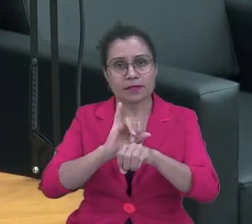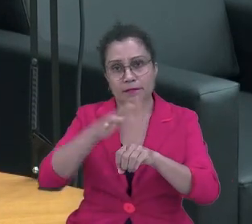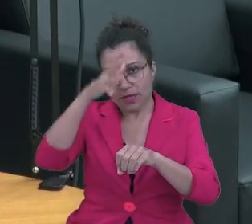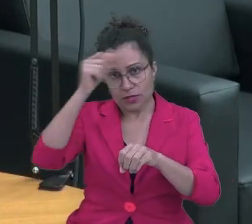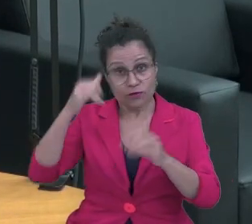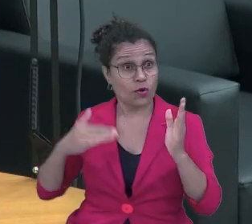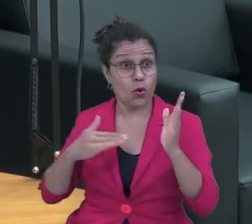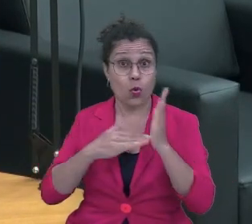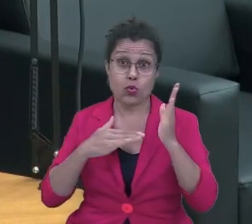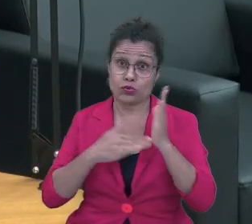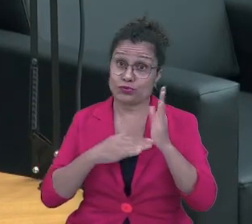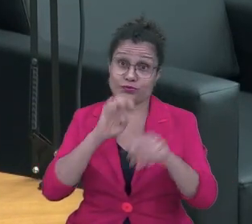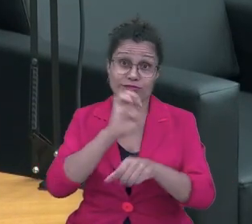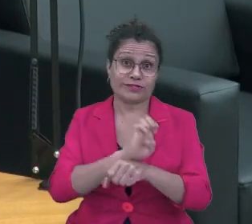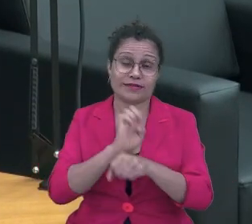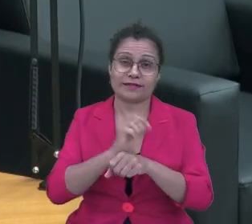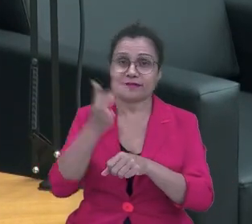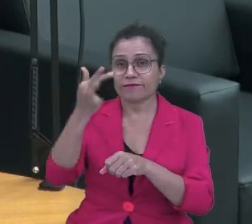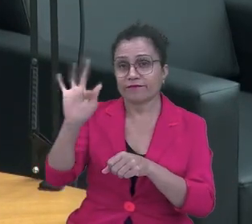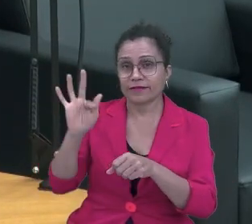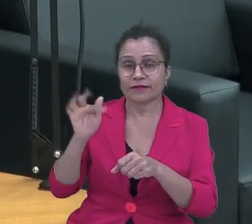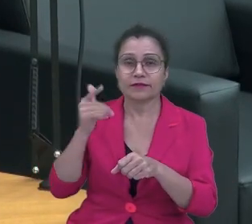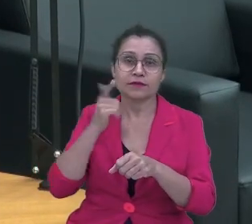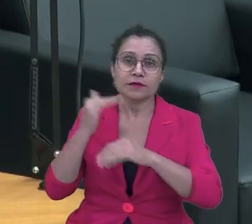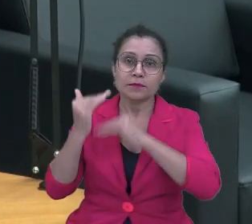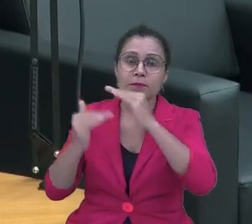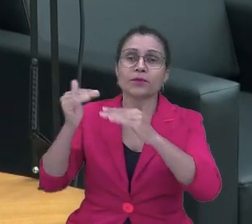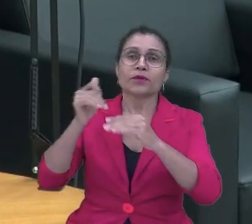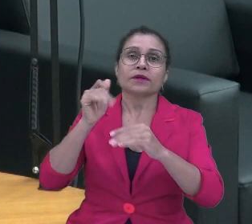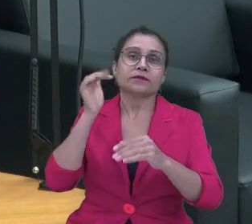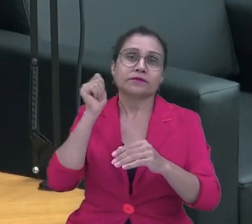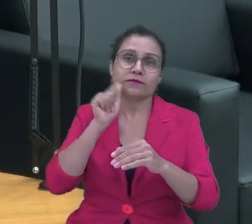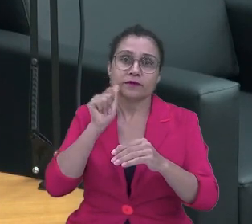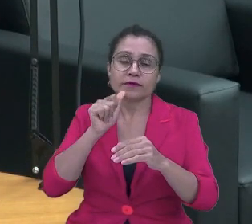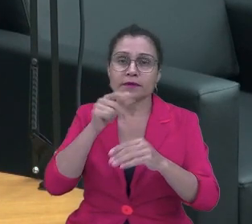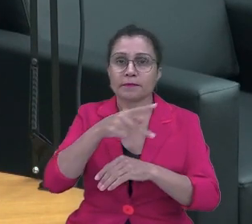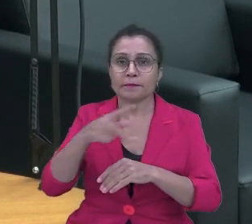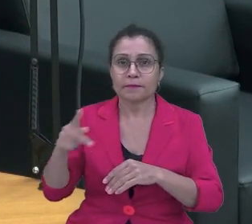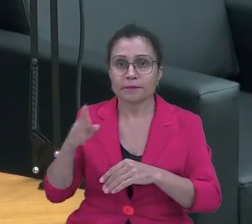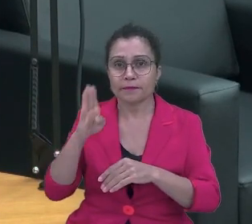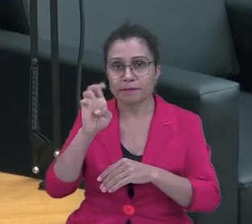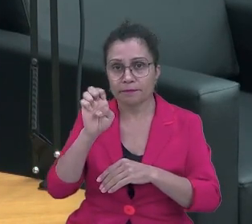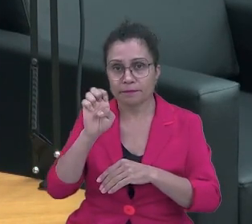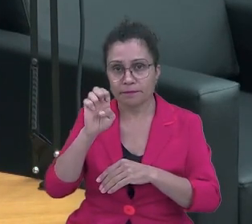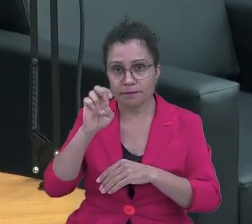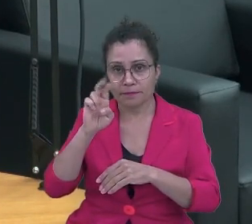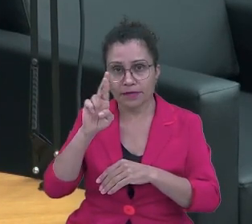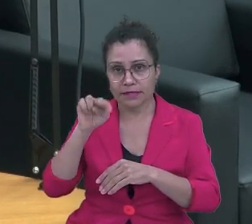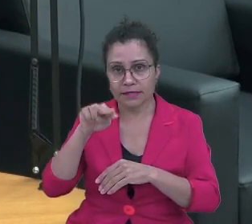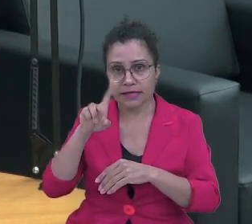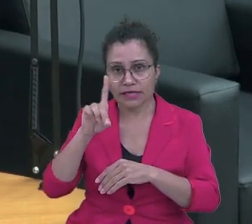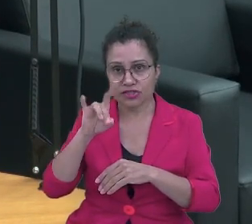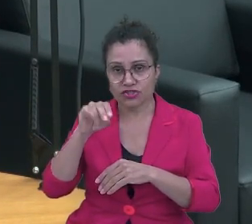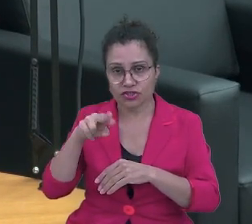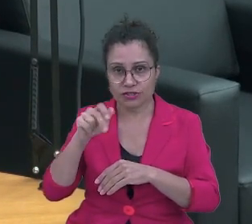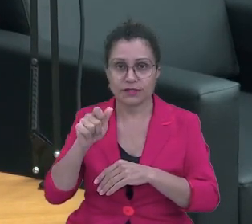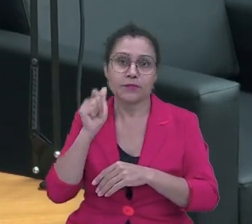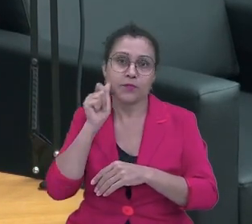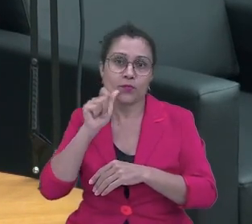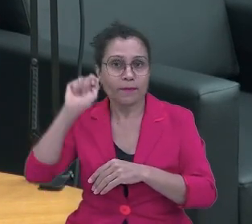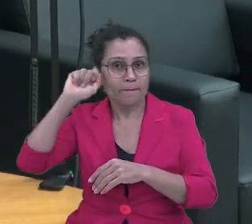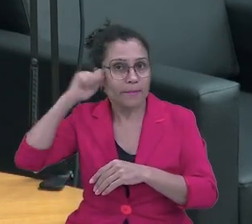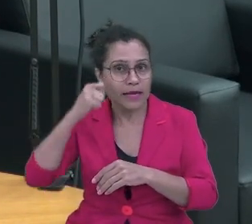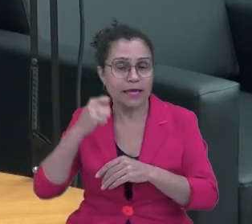o último estado que nós tivemos, a Federação Mato Grossense do Progresso Feminino, que foi presidida pela Bernardina Rich, uma mulher negra,